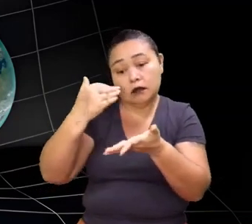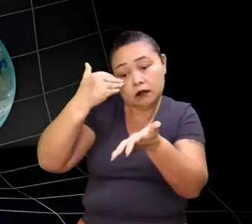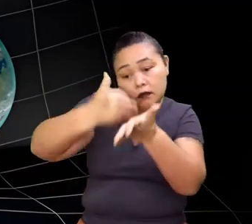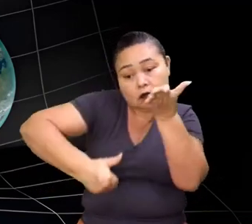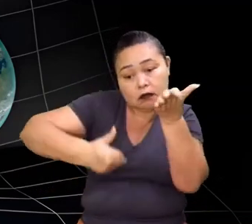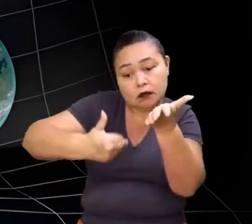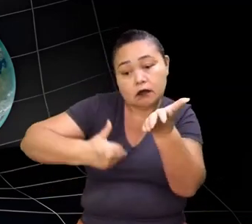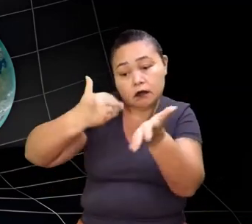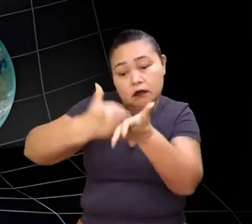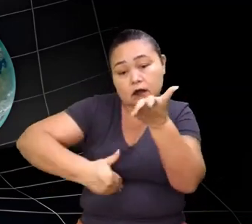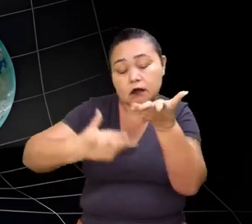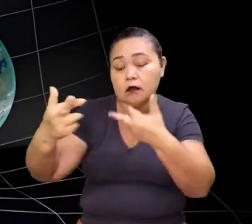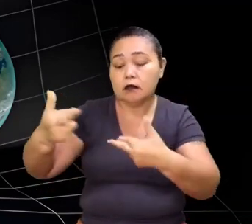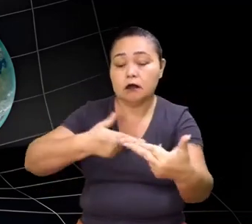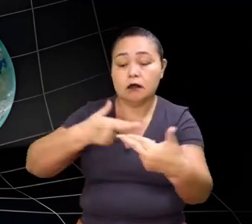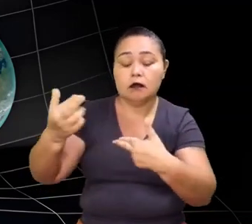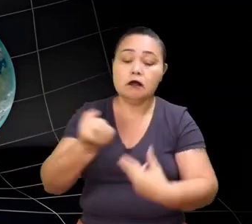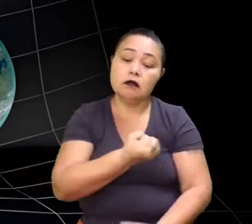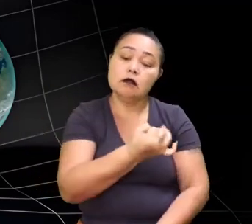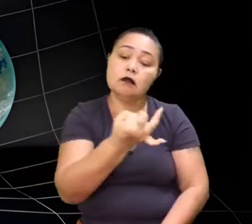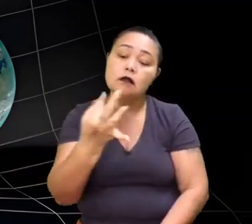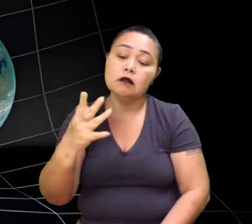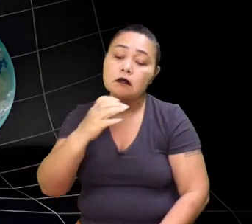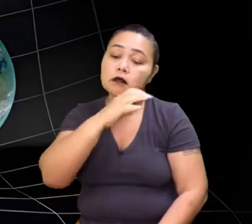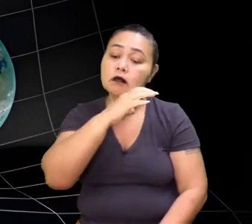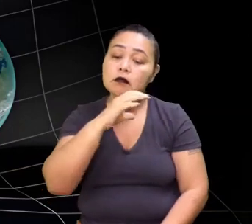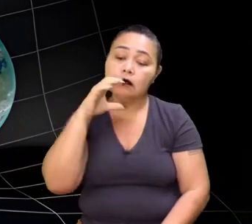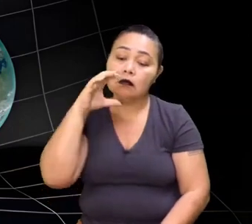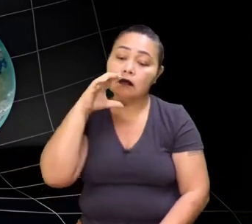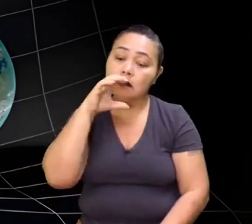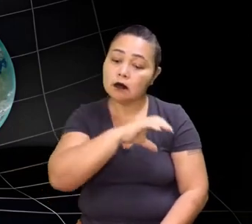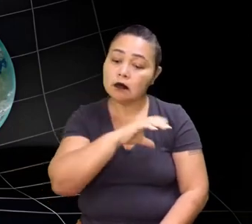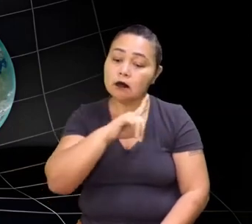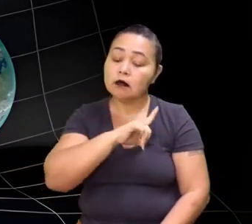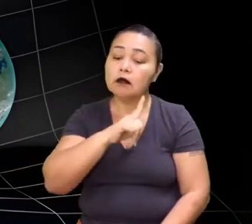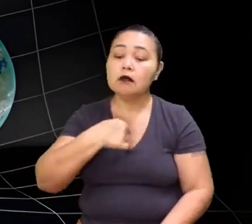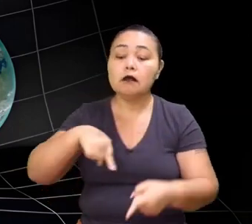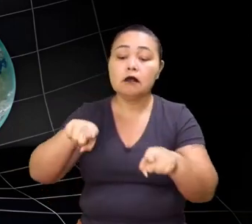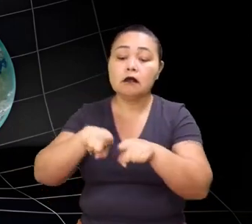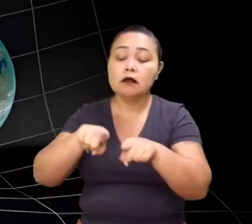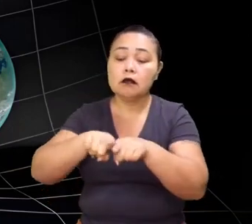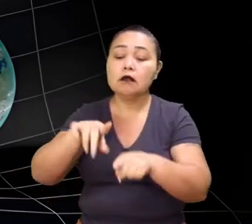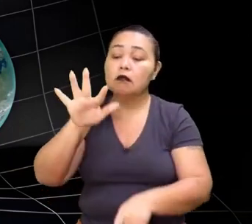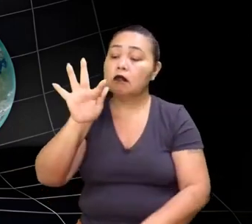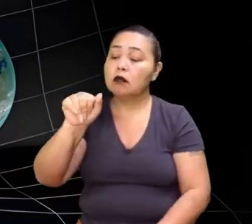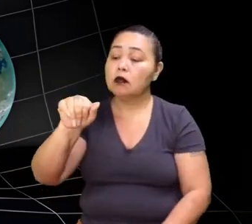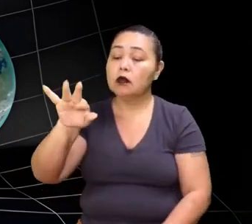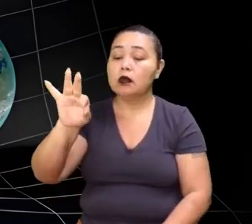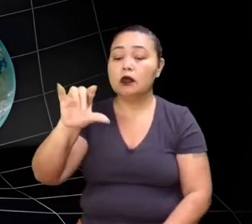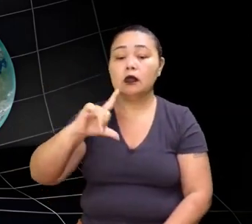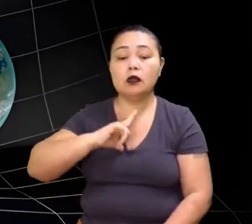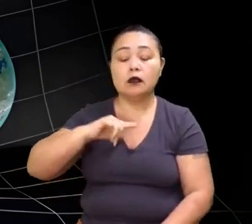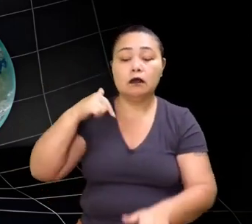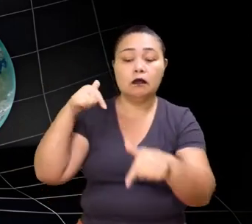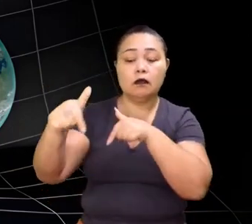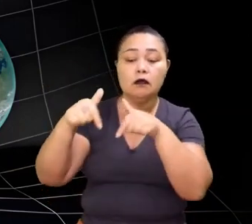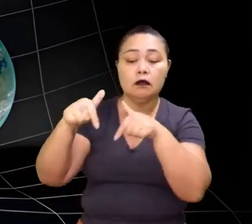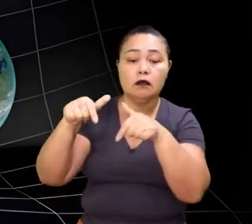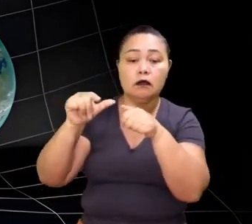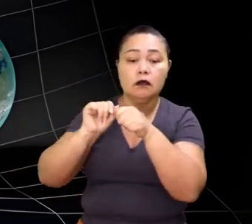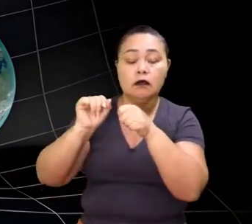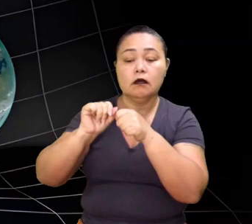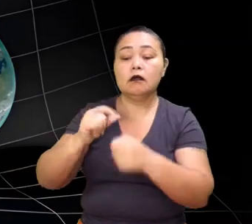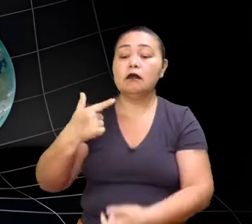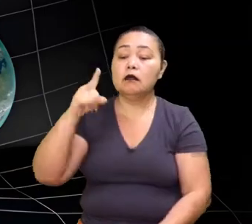temperatura que está relacionada com as quantidades de calor das fontes que nós temos na verdade a o trabalho do SAD